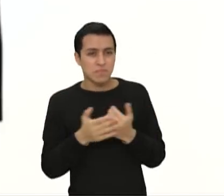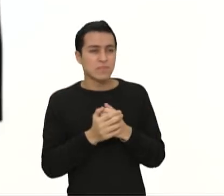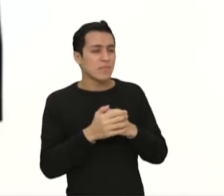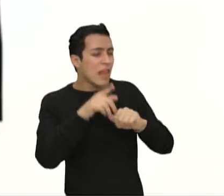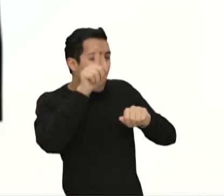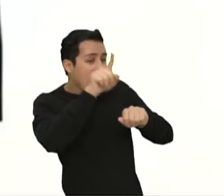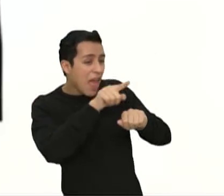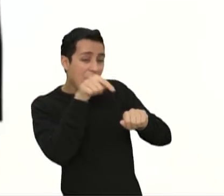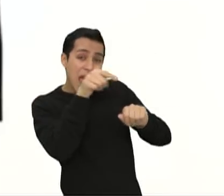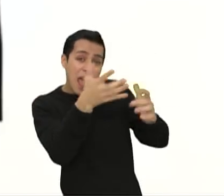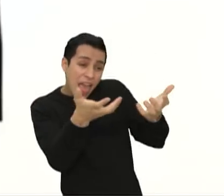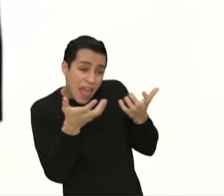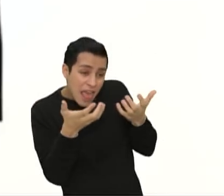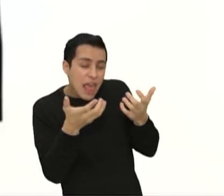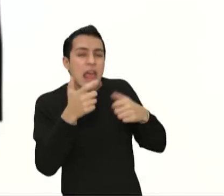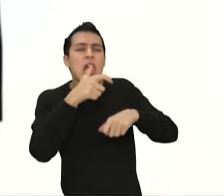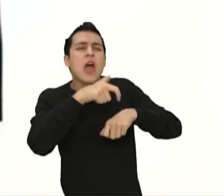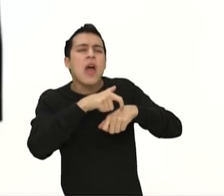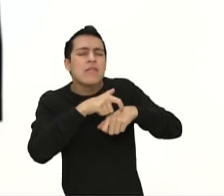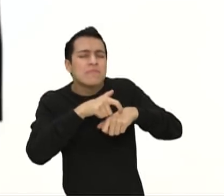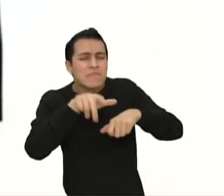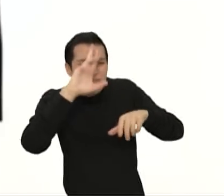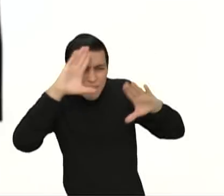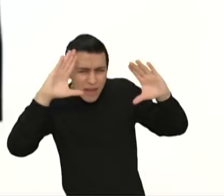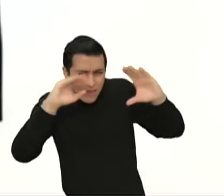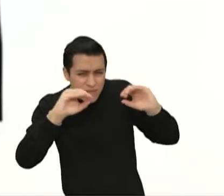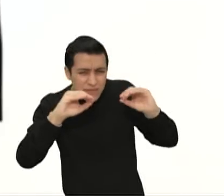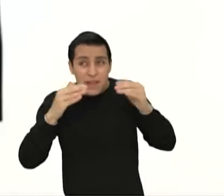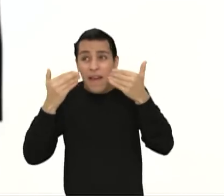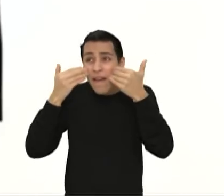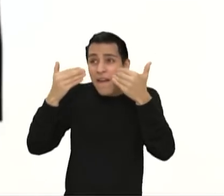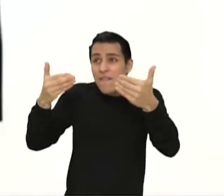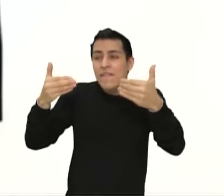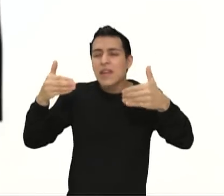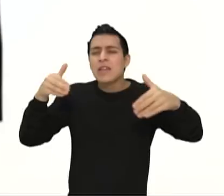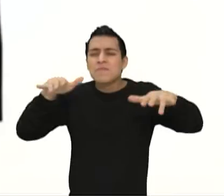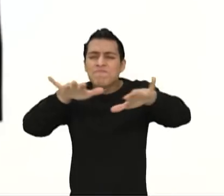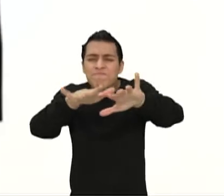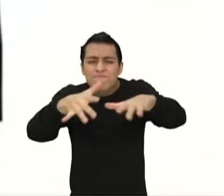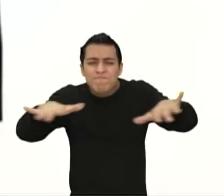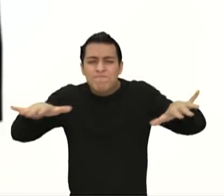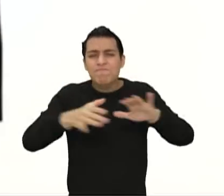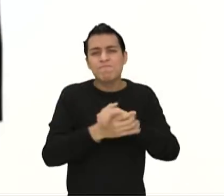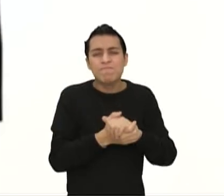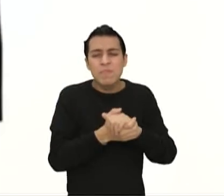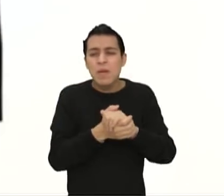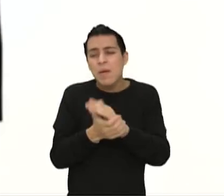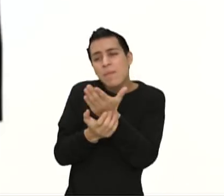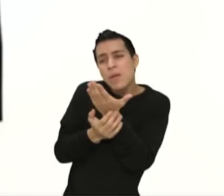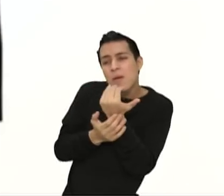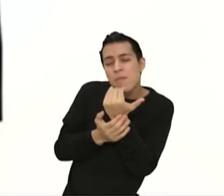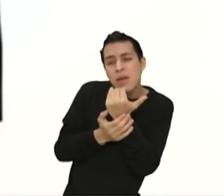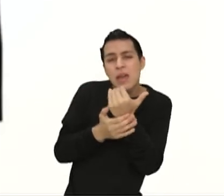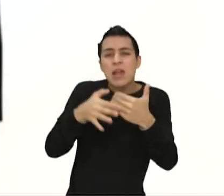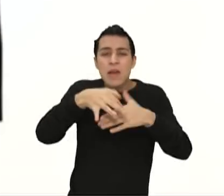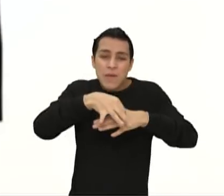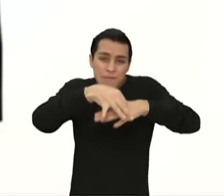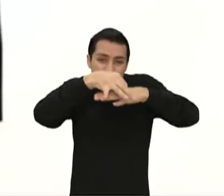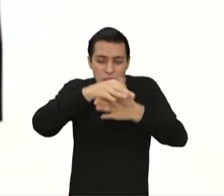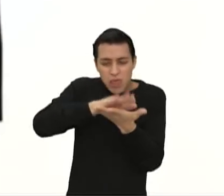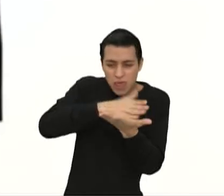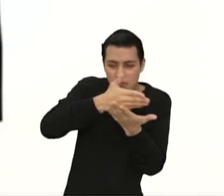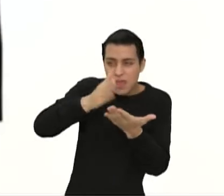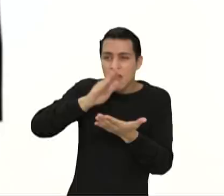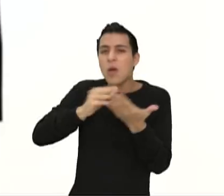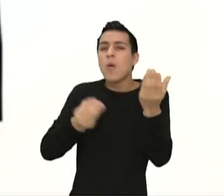me quer à meia-noite, em frente à orla, para um bife à parmegiana, à luz